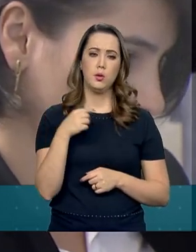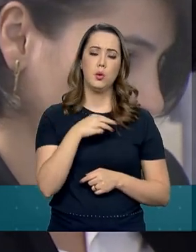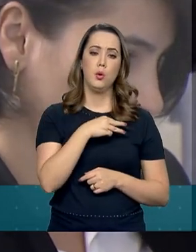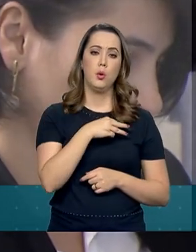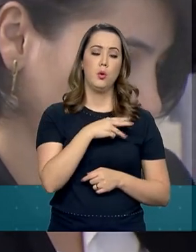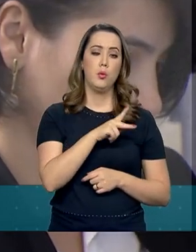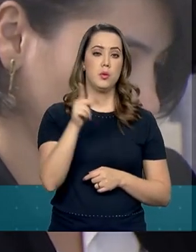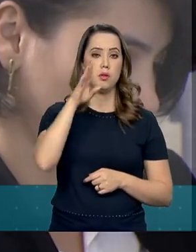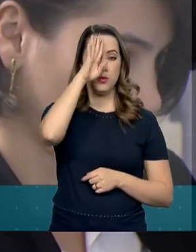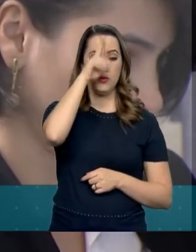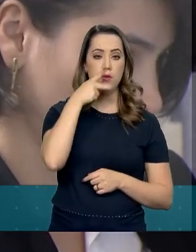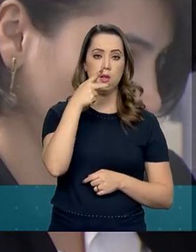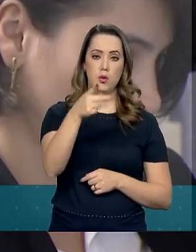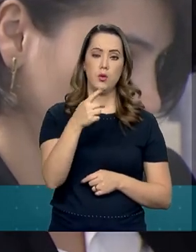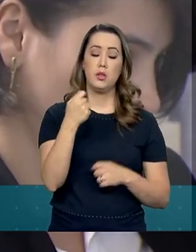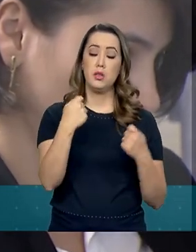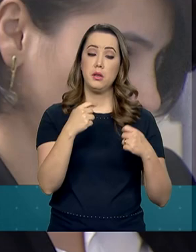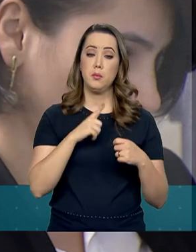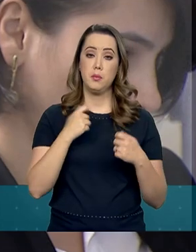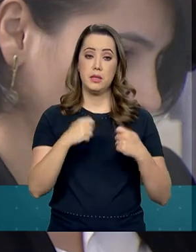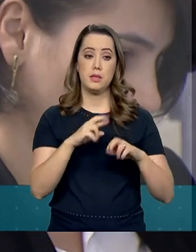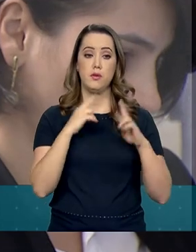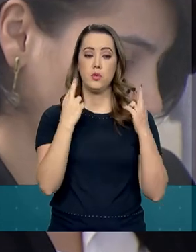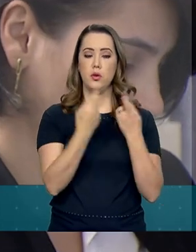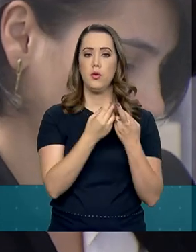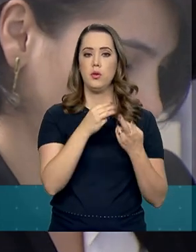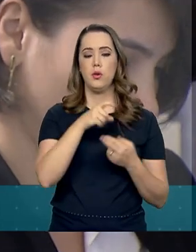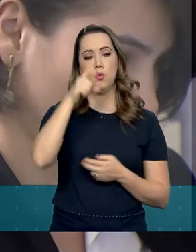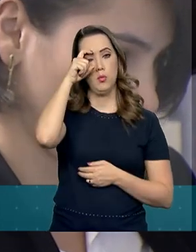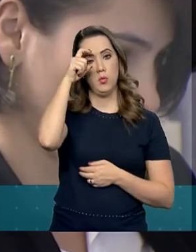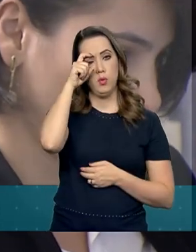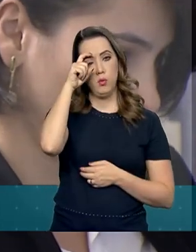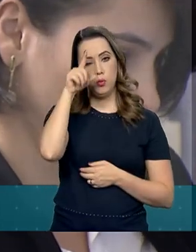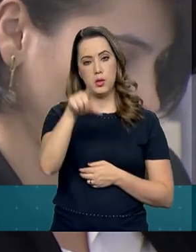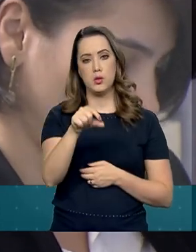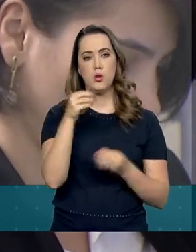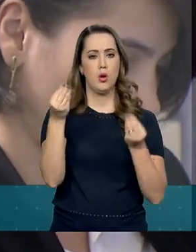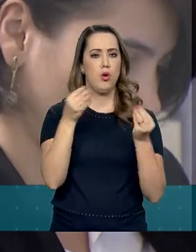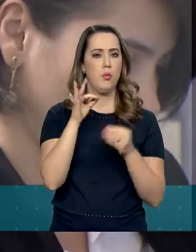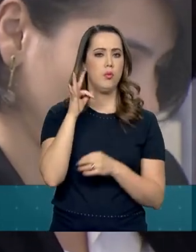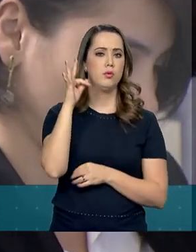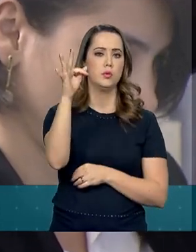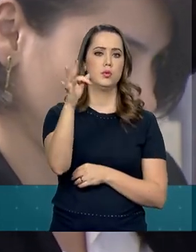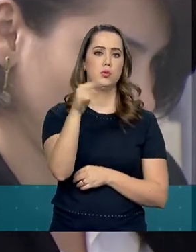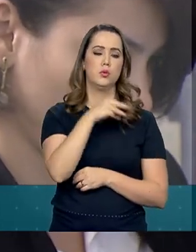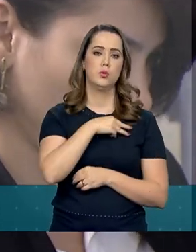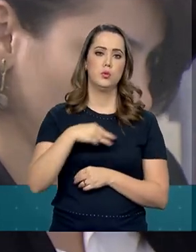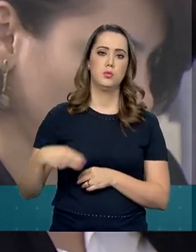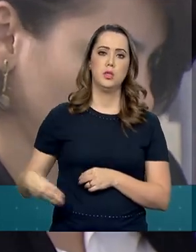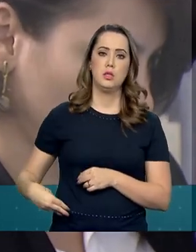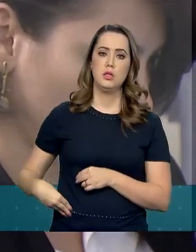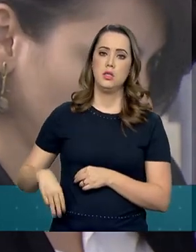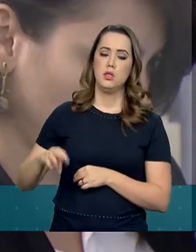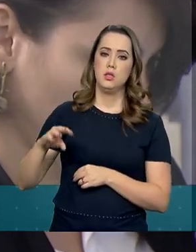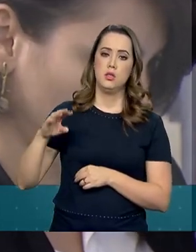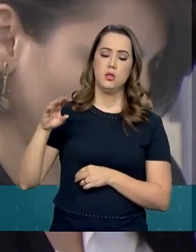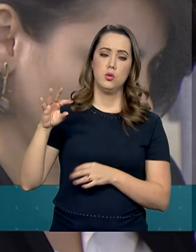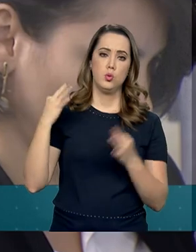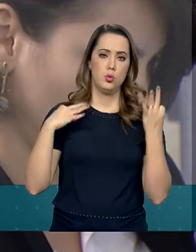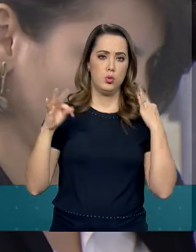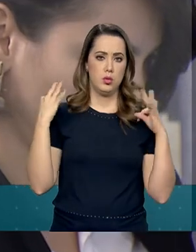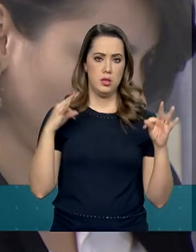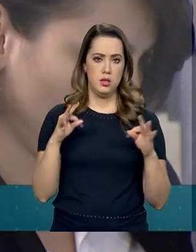do turismo a partir de uma reunião como neste mundo queria saber se esse tema foi tratado nesse encontro de hoje e se o